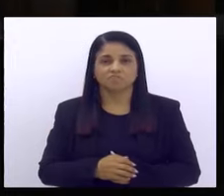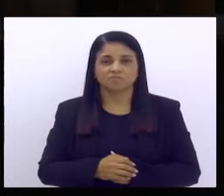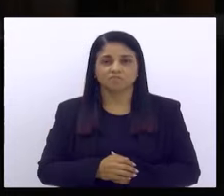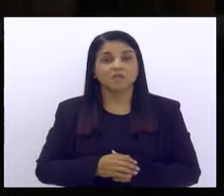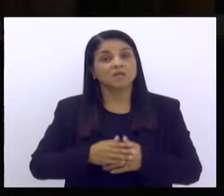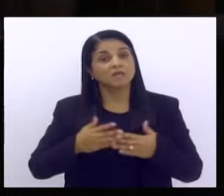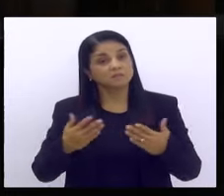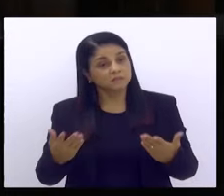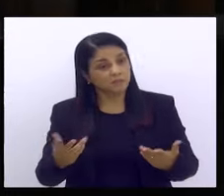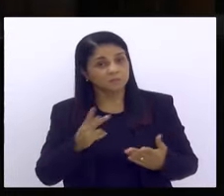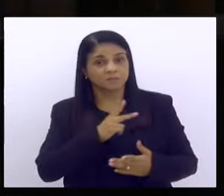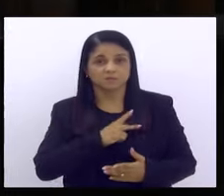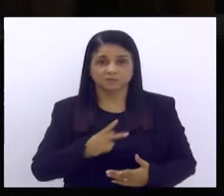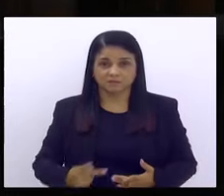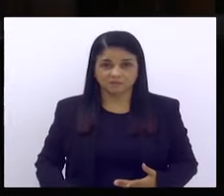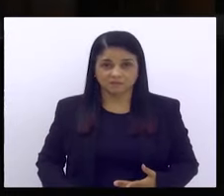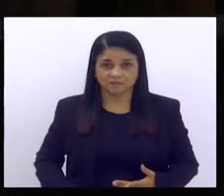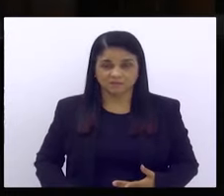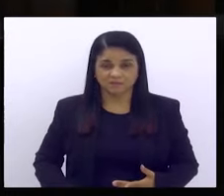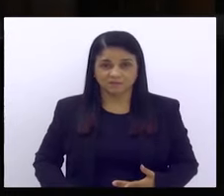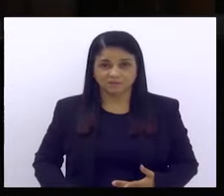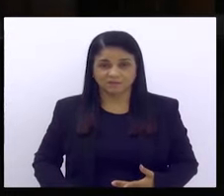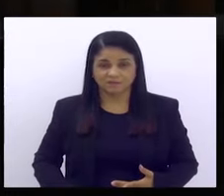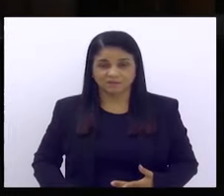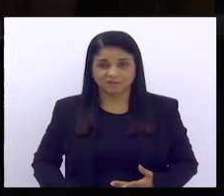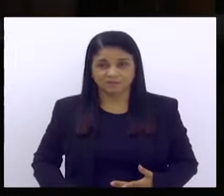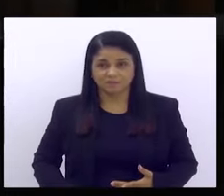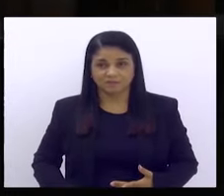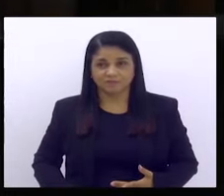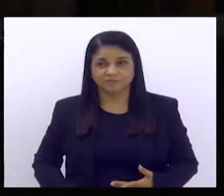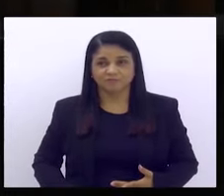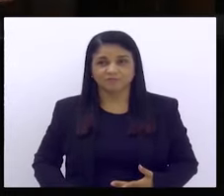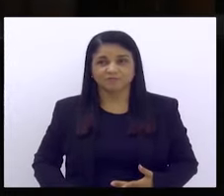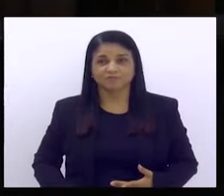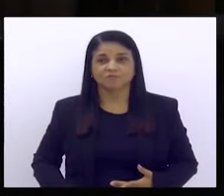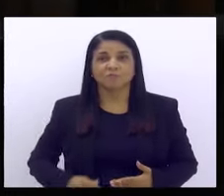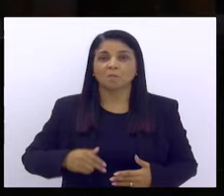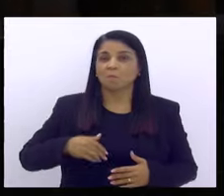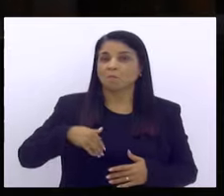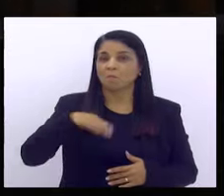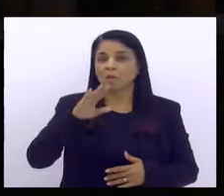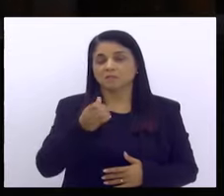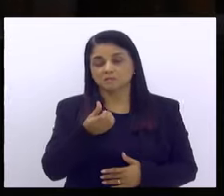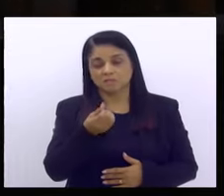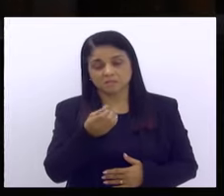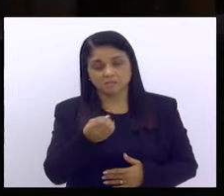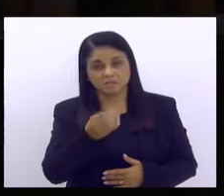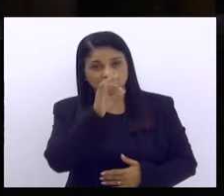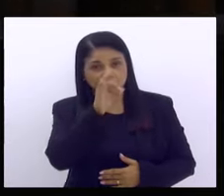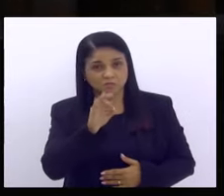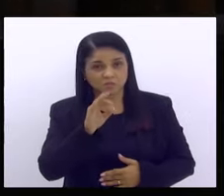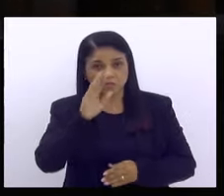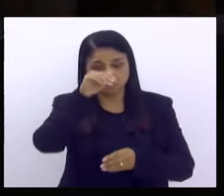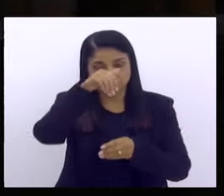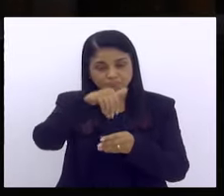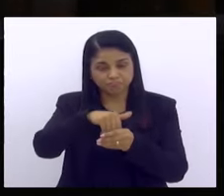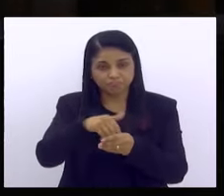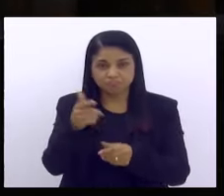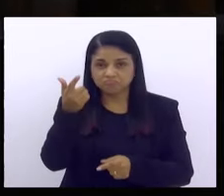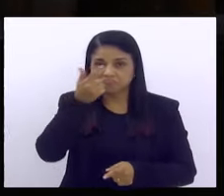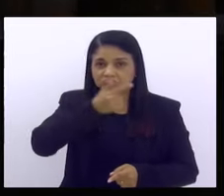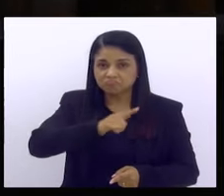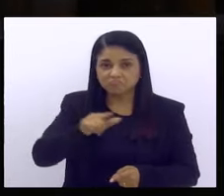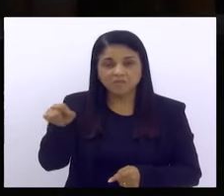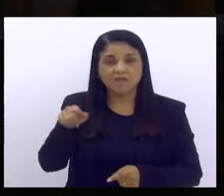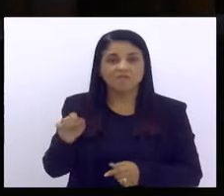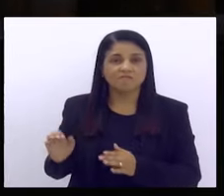senhor presidente, ou não foi o senhor que foi eleito com mais de 60% dos votos que essas mesmas favelas te